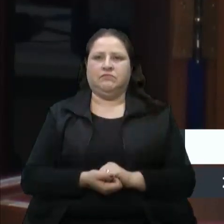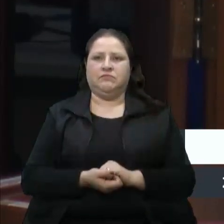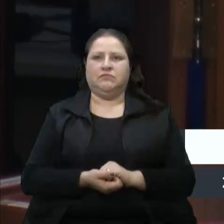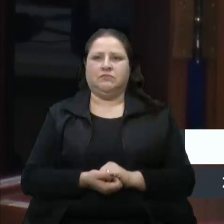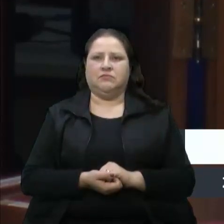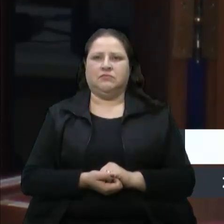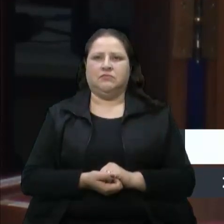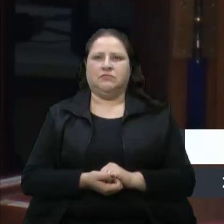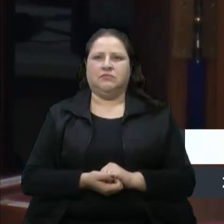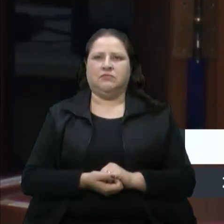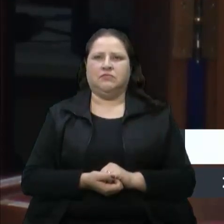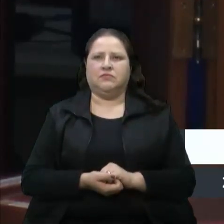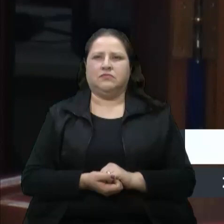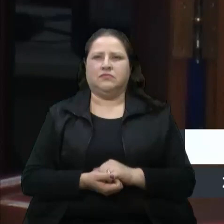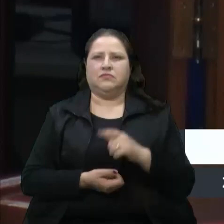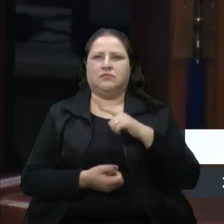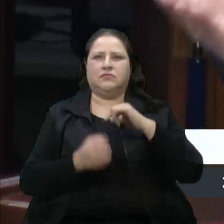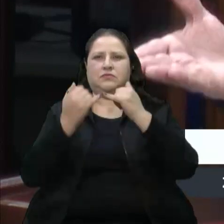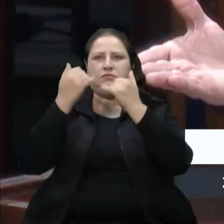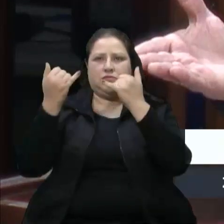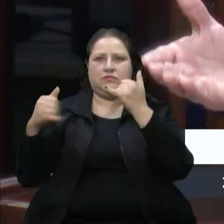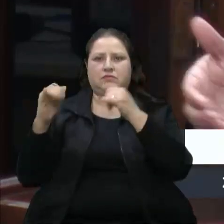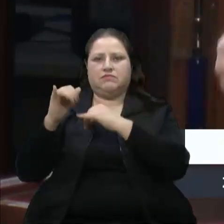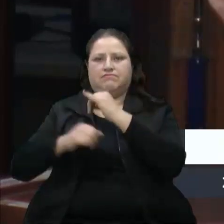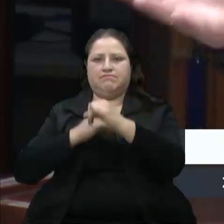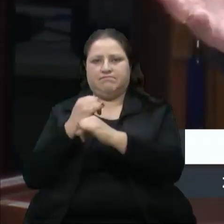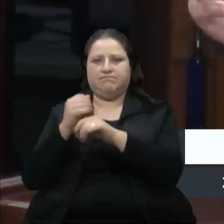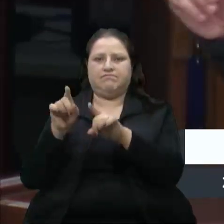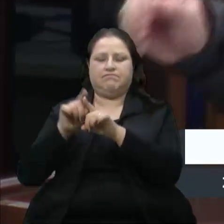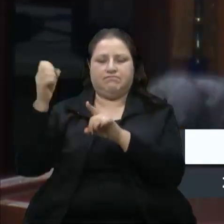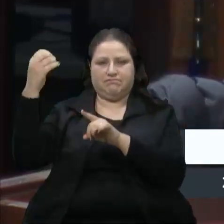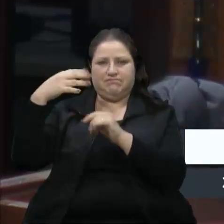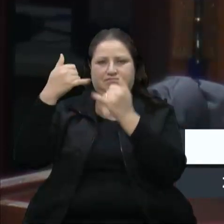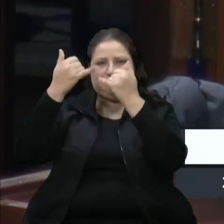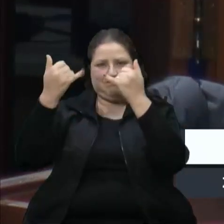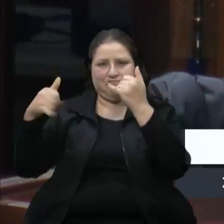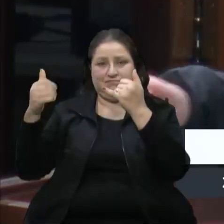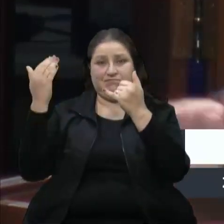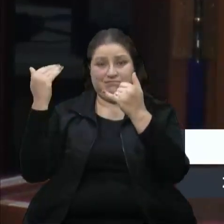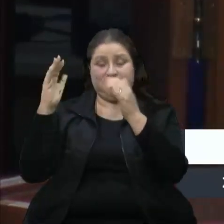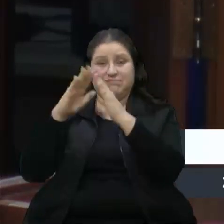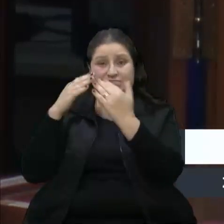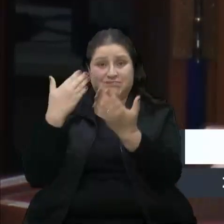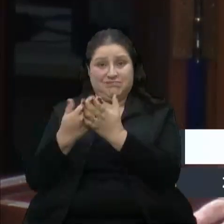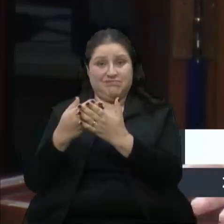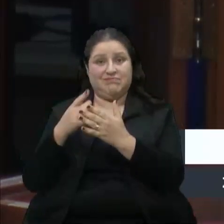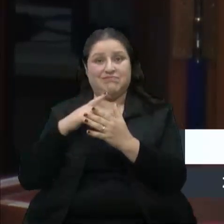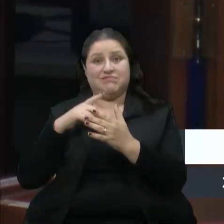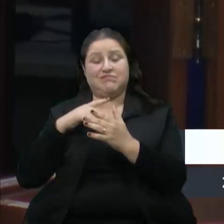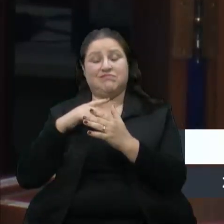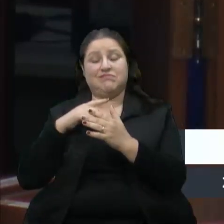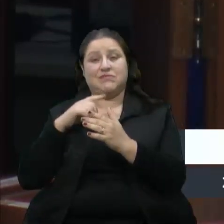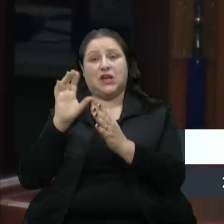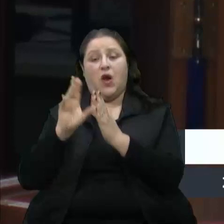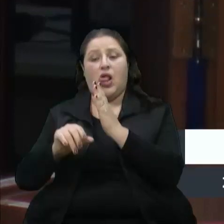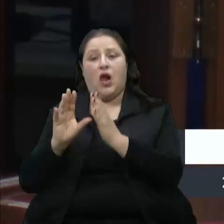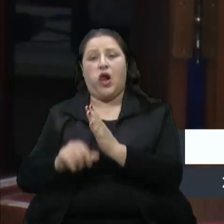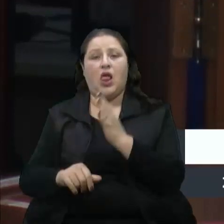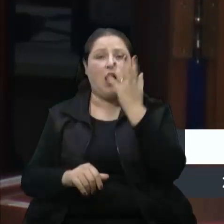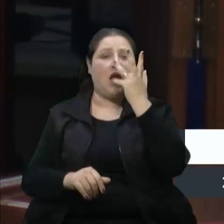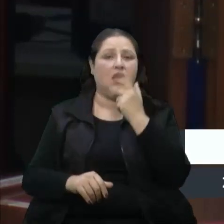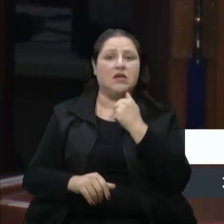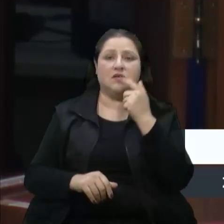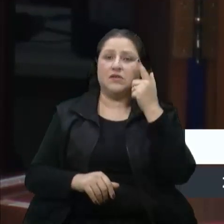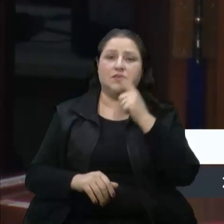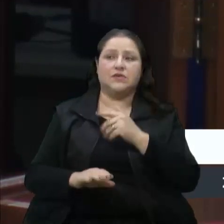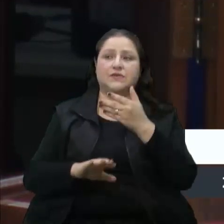internet, de luz. Como a escola foi roubada, foi furtada algum tempo atrás, as crianças ficaram, né, sem poder